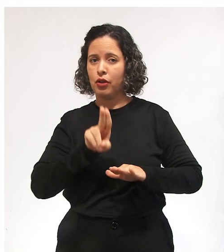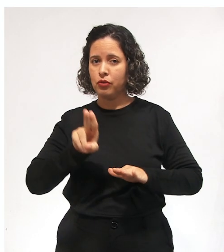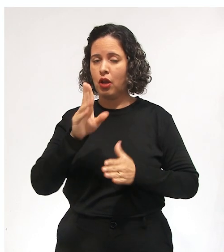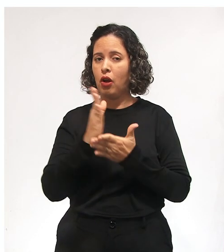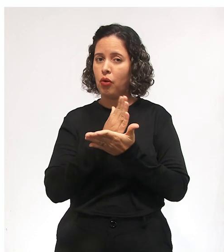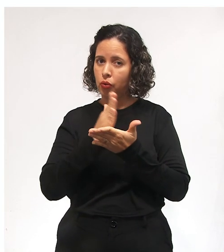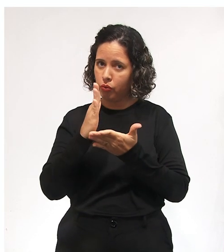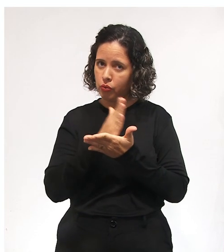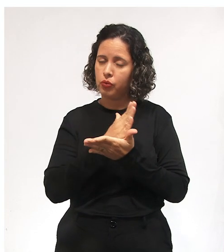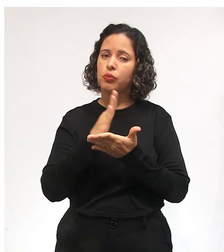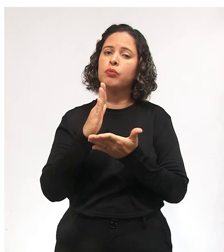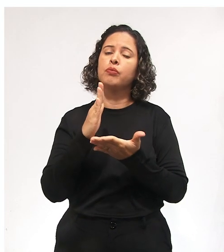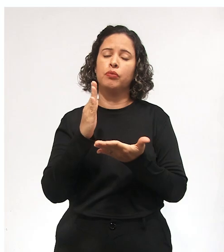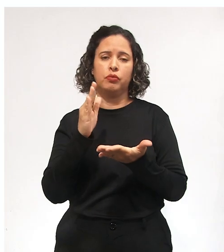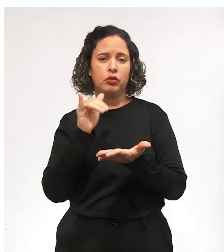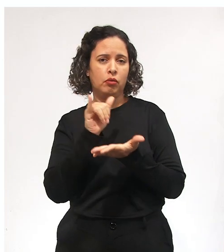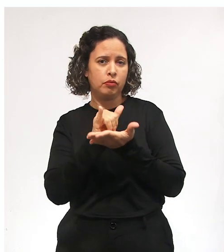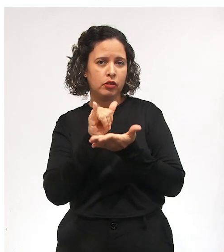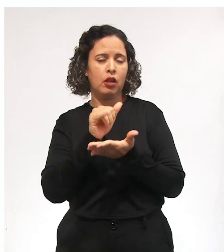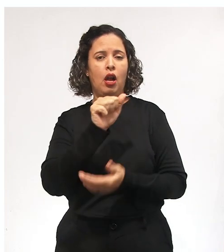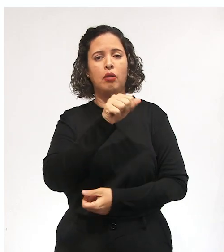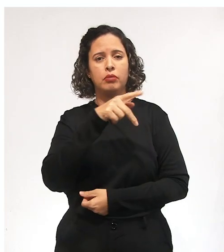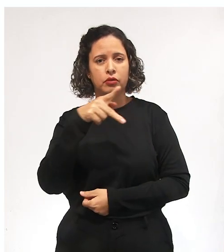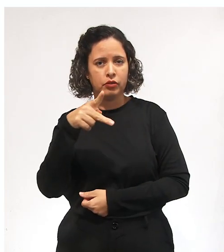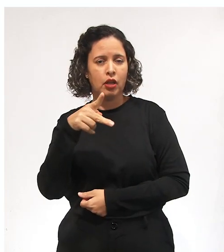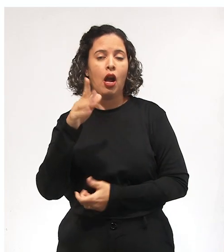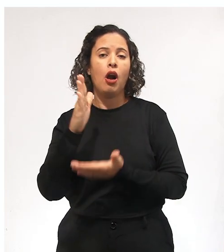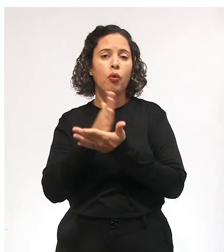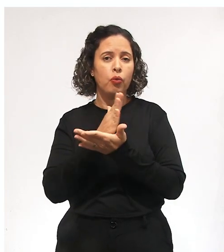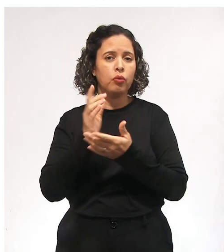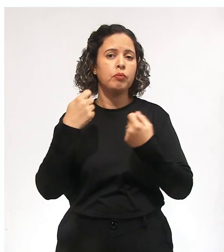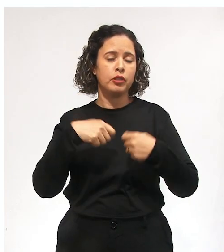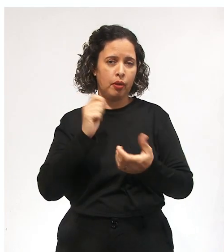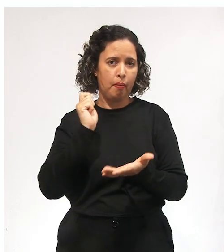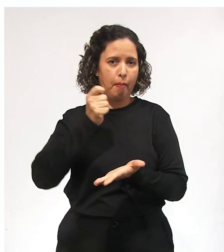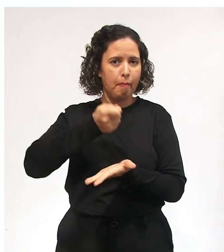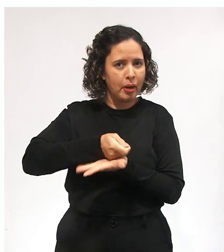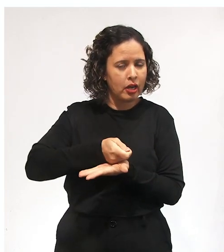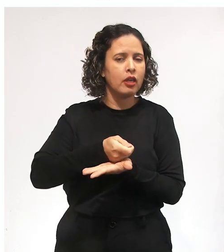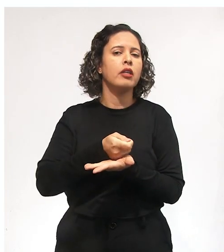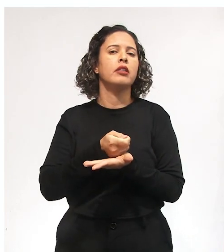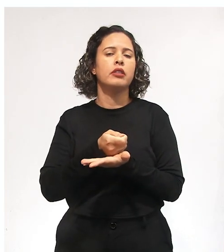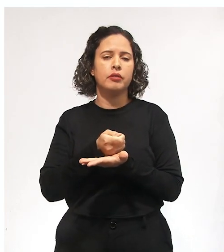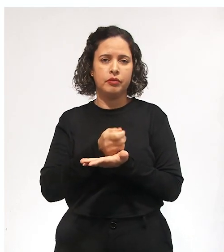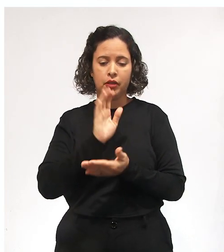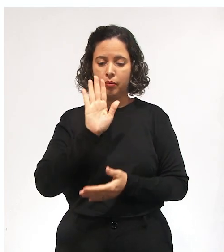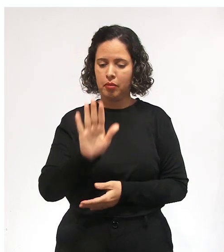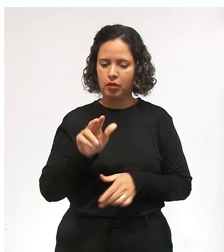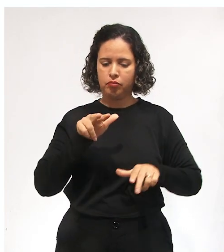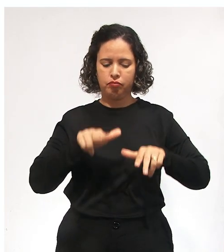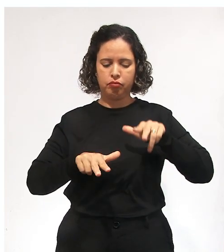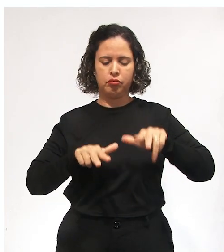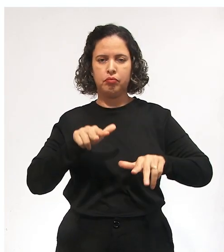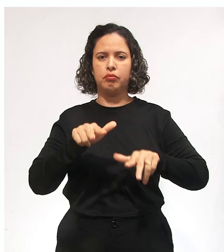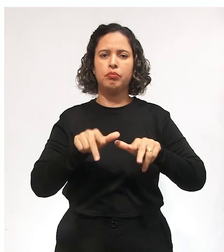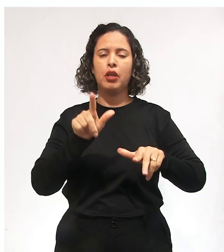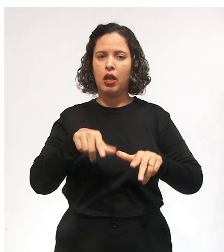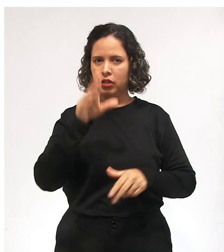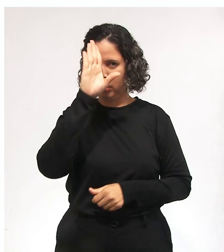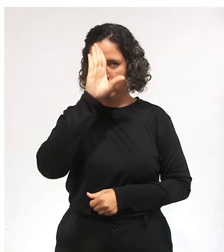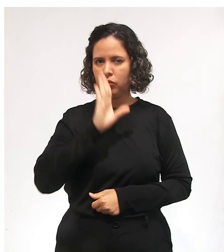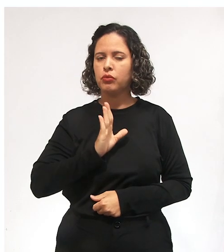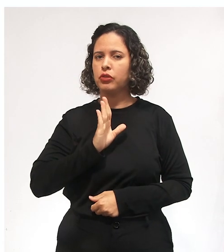for usar, às vezes tem distribuição que você, né, precise comprar algum pacote, alguma coisa, mas é uma